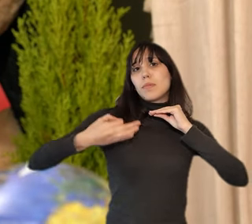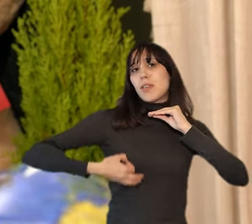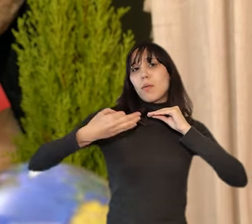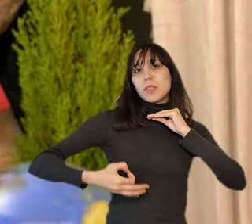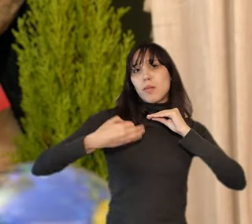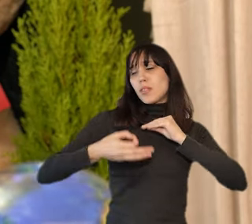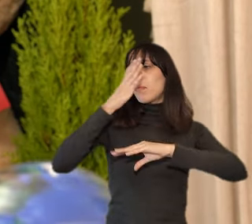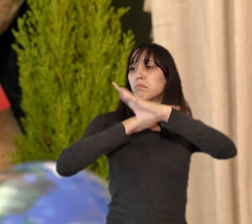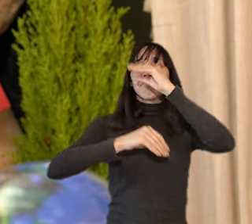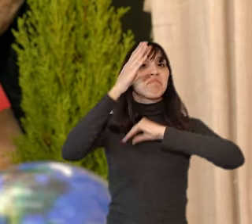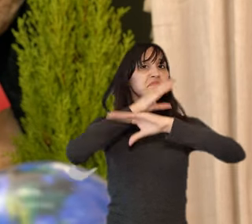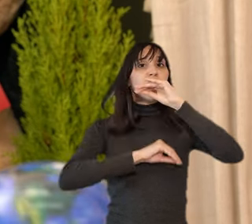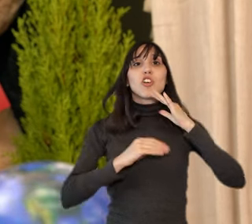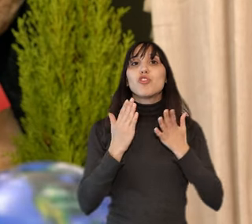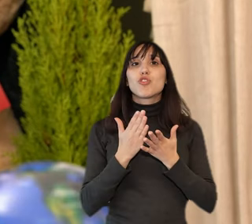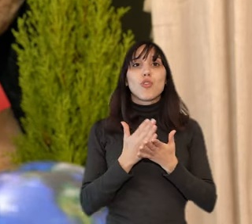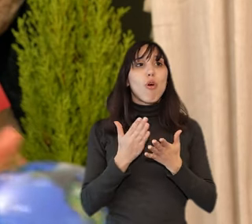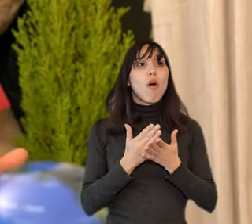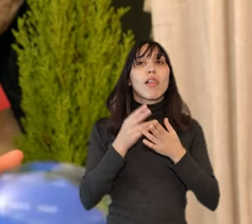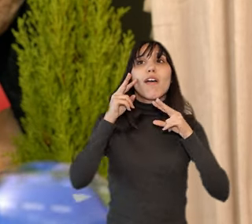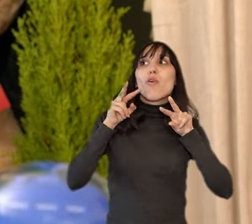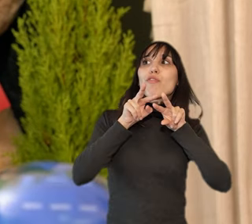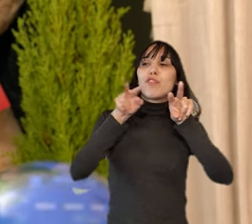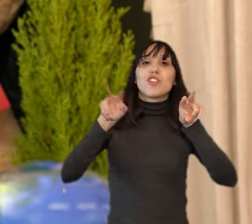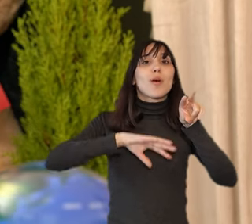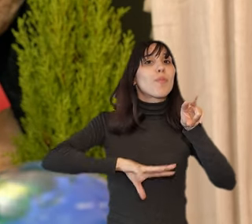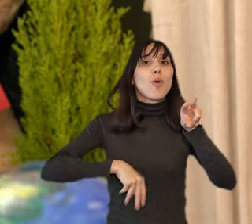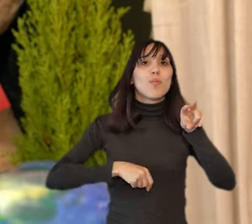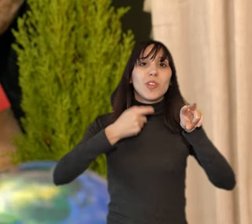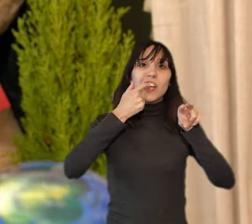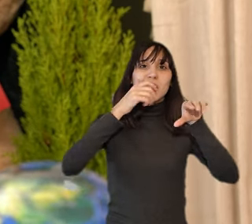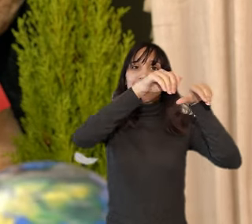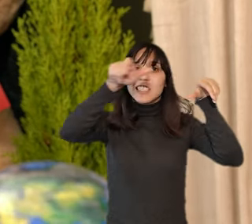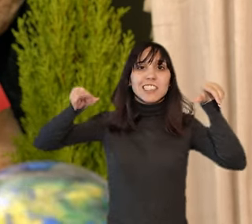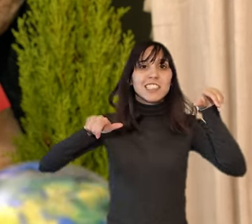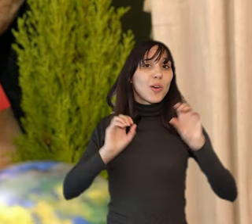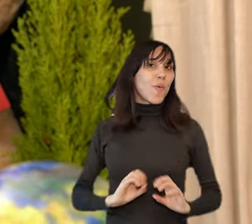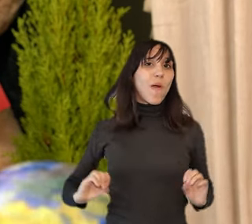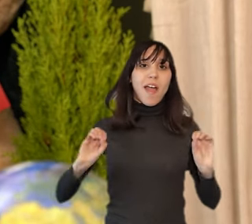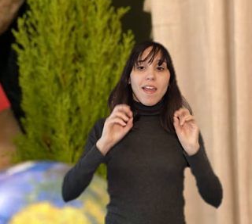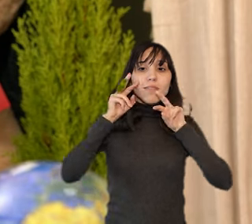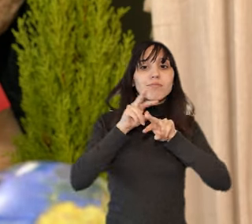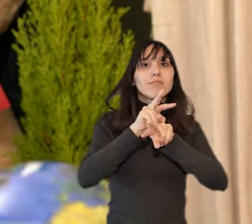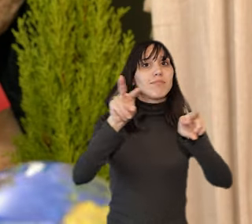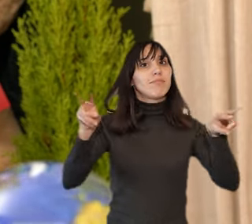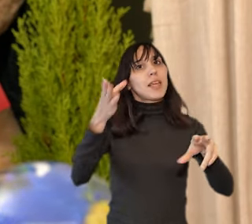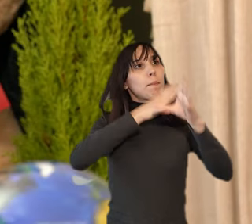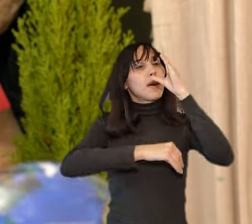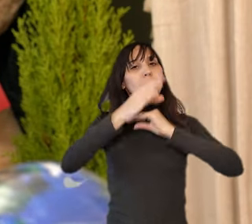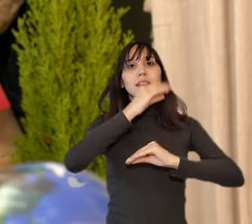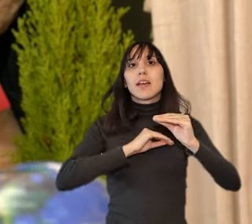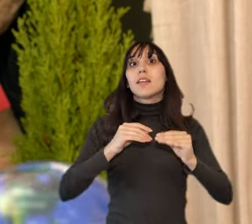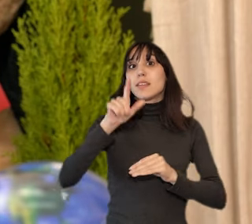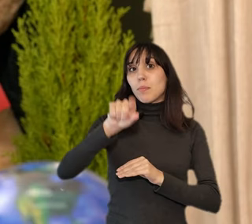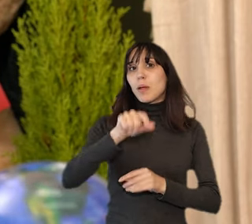eh portanto é uma escola eh com vista para o mundo não é sem muros e portanto acontece em todo lado e acontece com